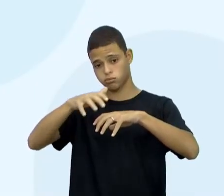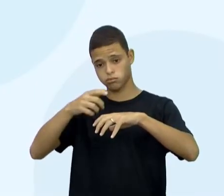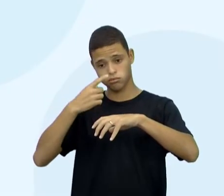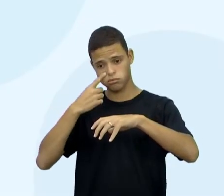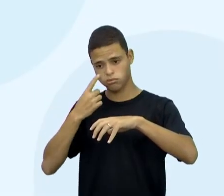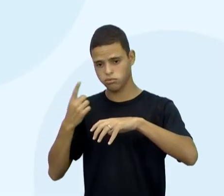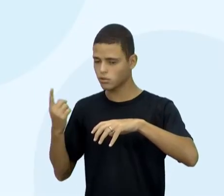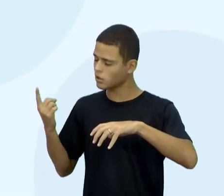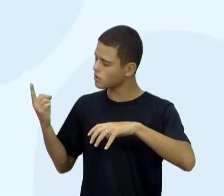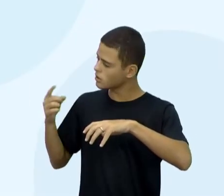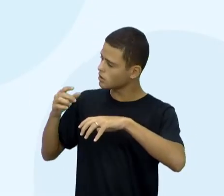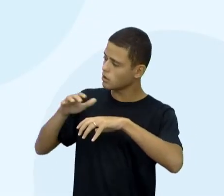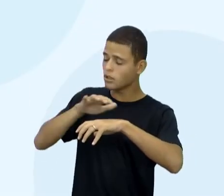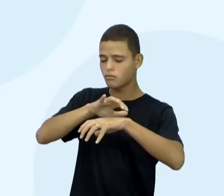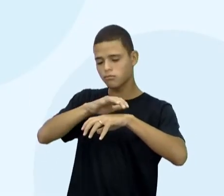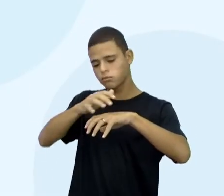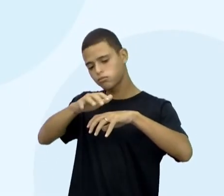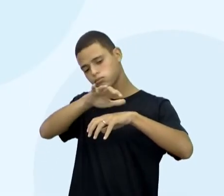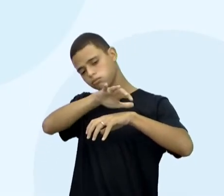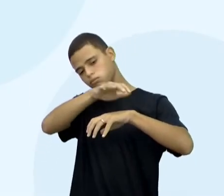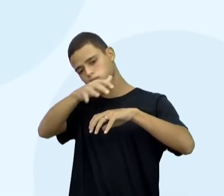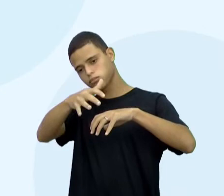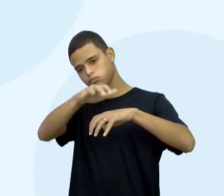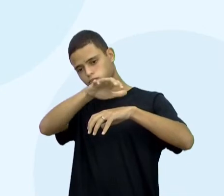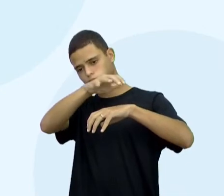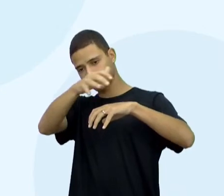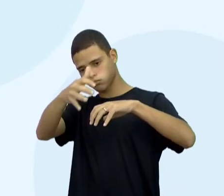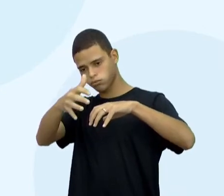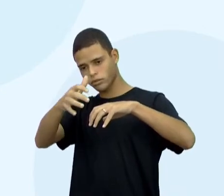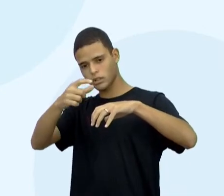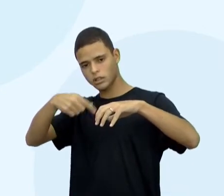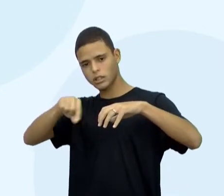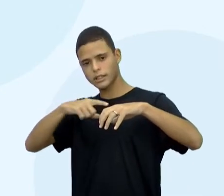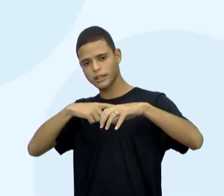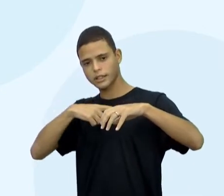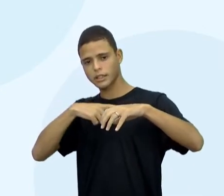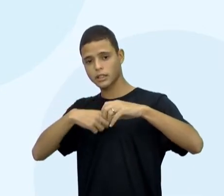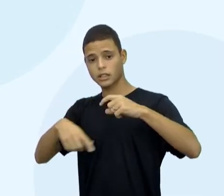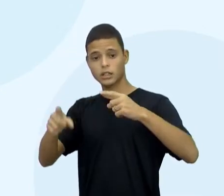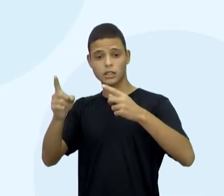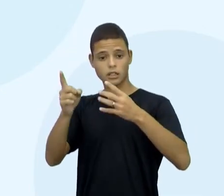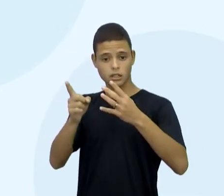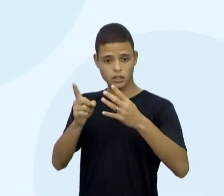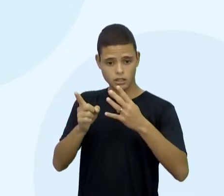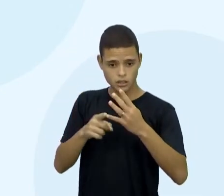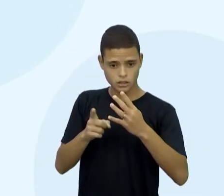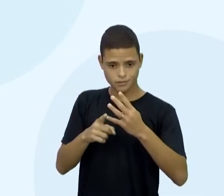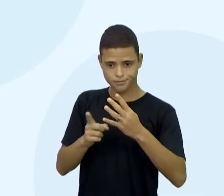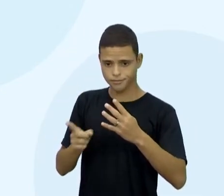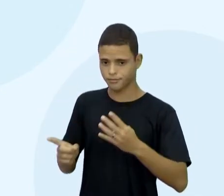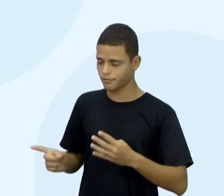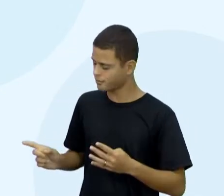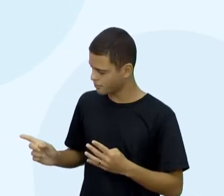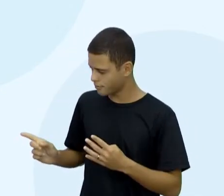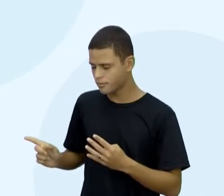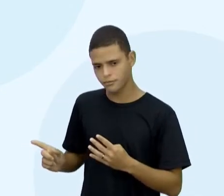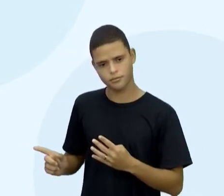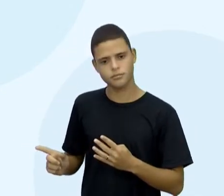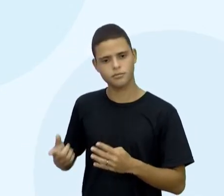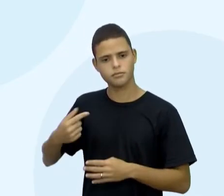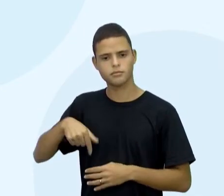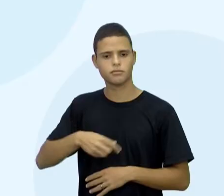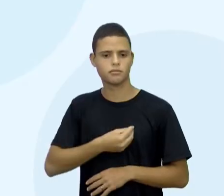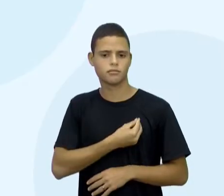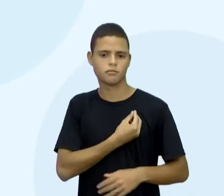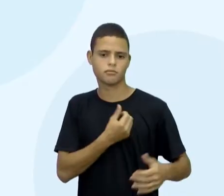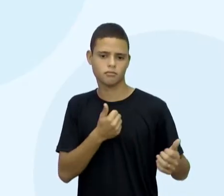tela, que é as camadas aí da atmosfera, né, que nós temos aí a troposfera, que é a camada onde nós vivemos, né, onde